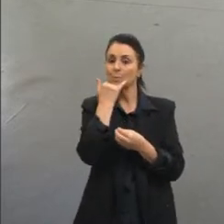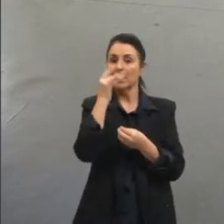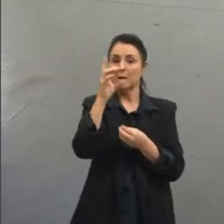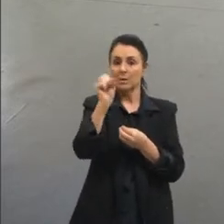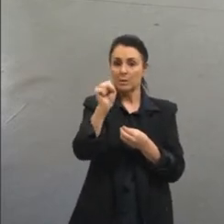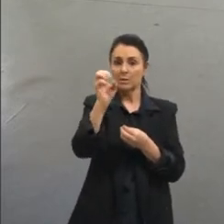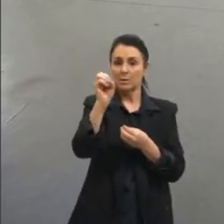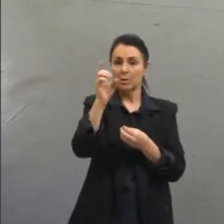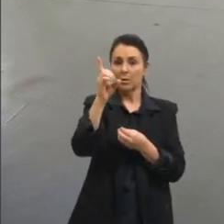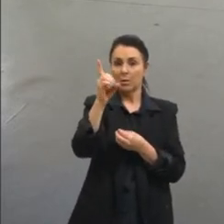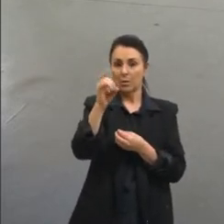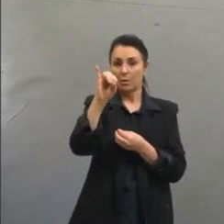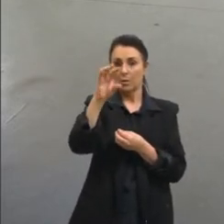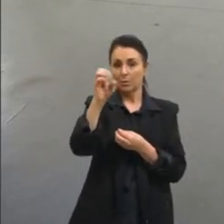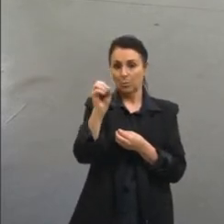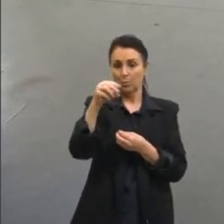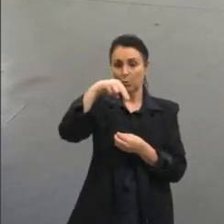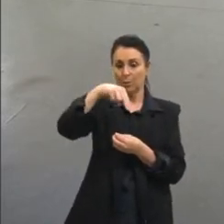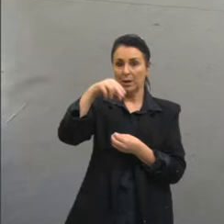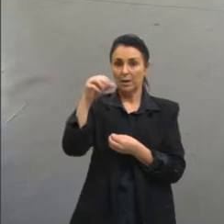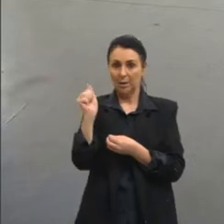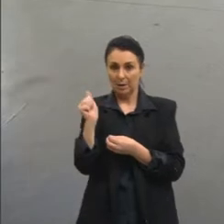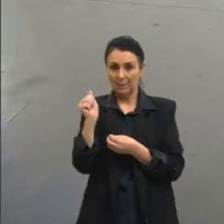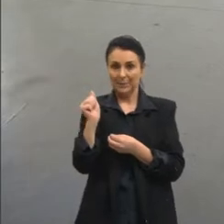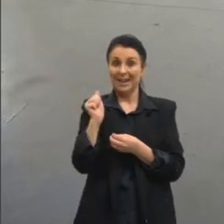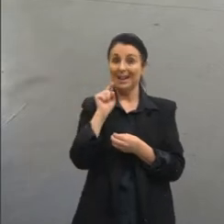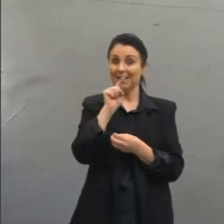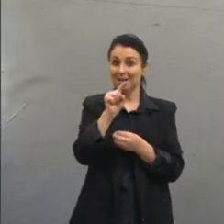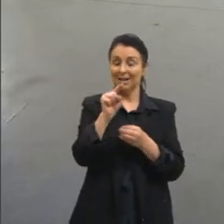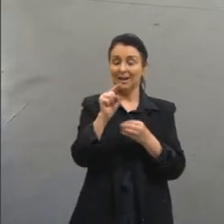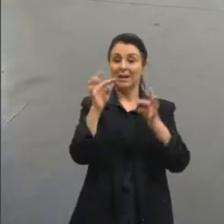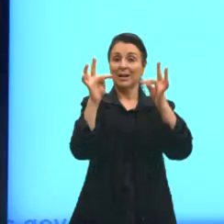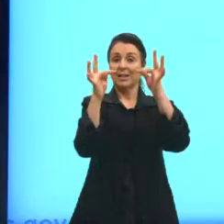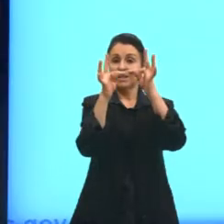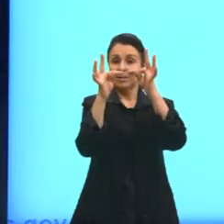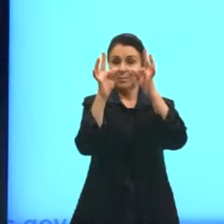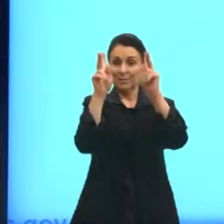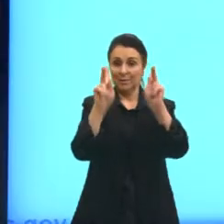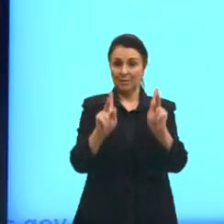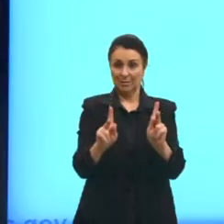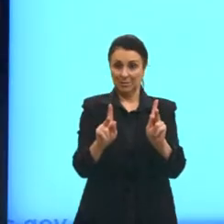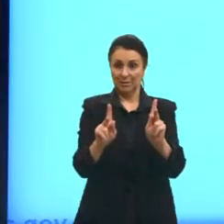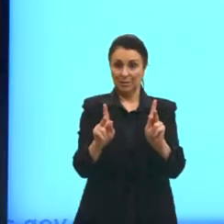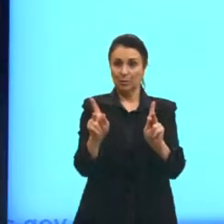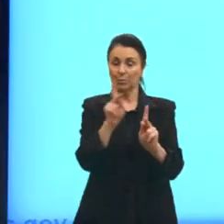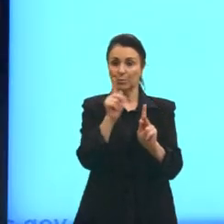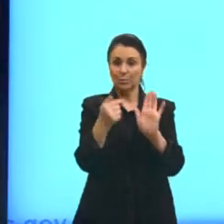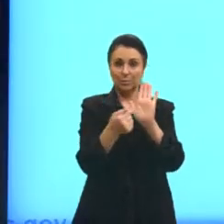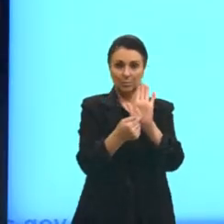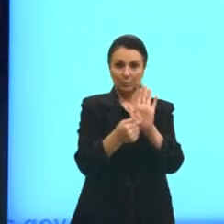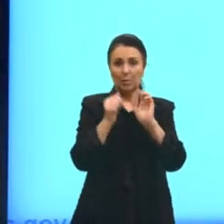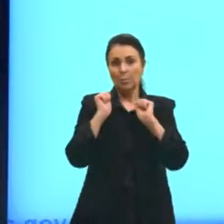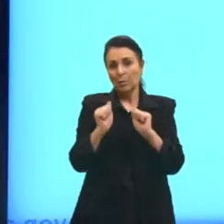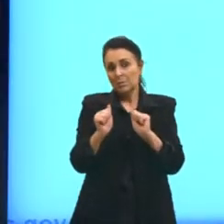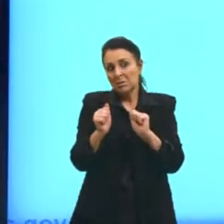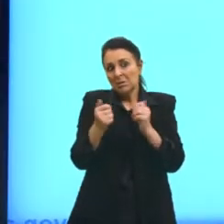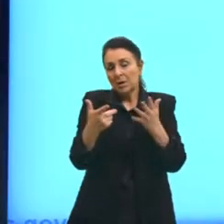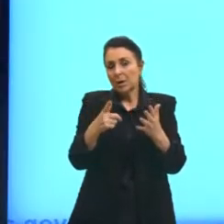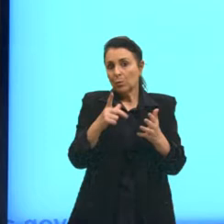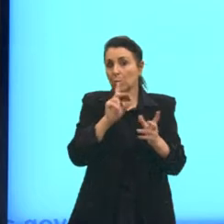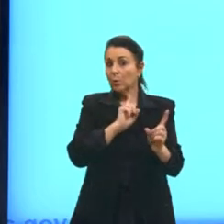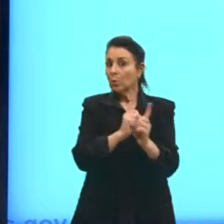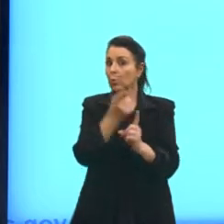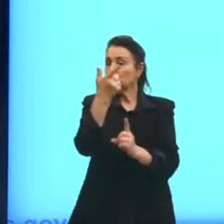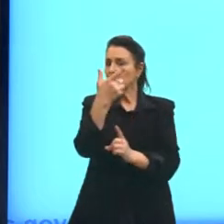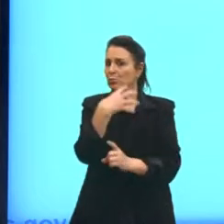proposto ele aparece simbolizado né na tabela periódica aí você quer um exemplo de tabela Pode ser que apareça de outra forma né